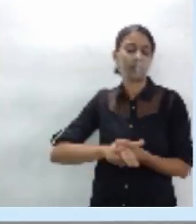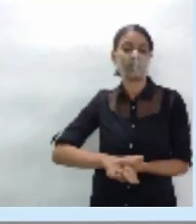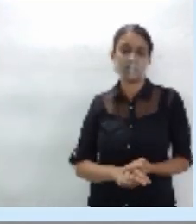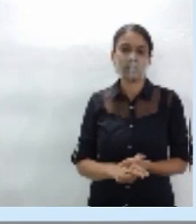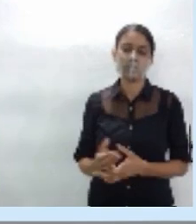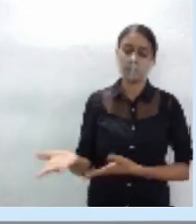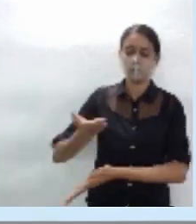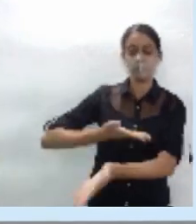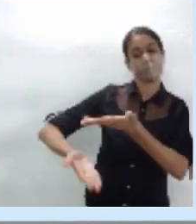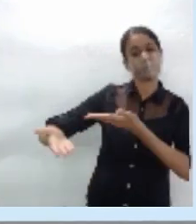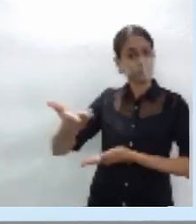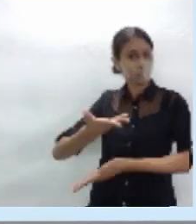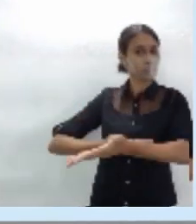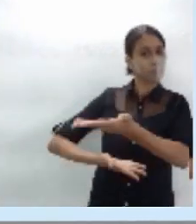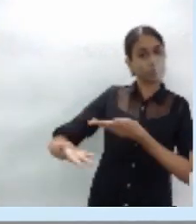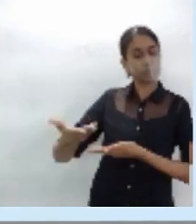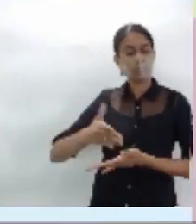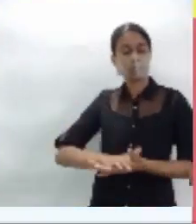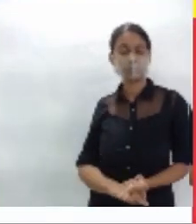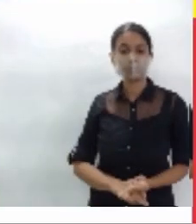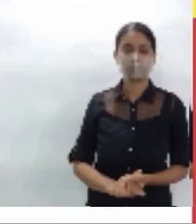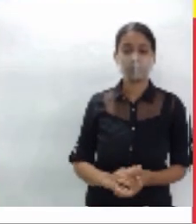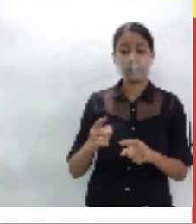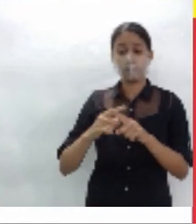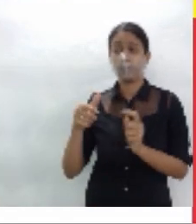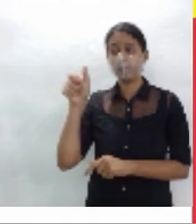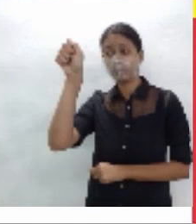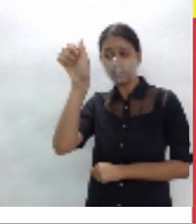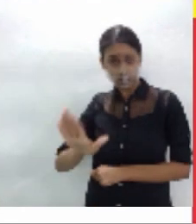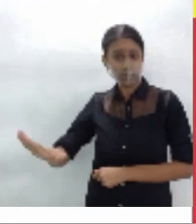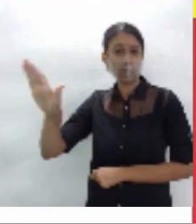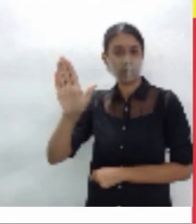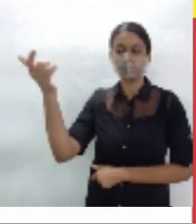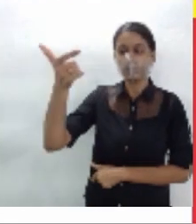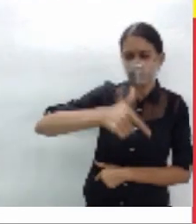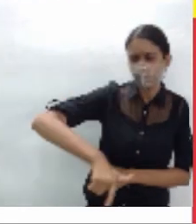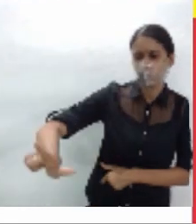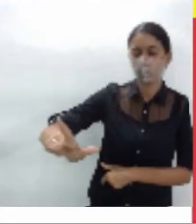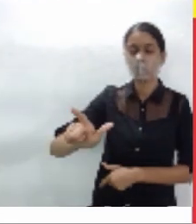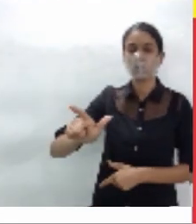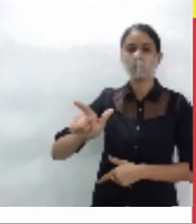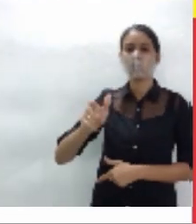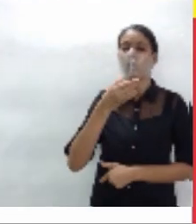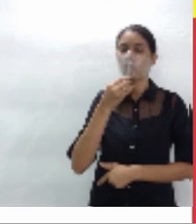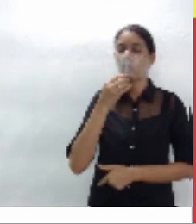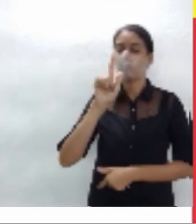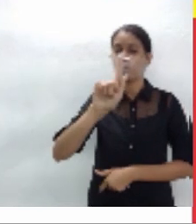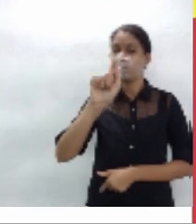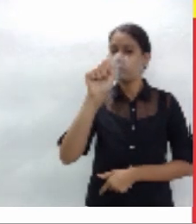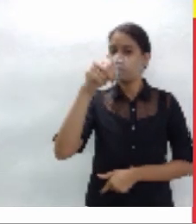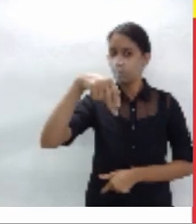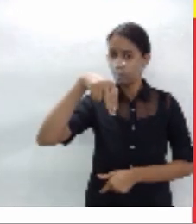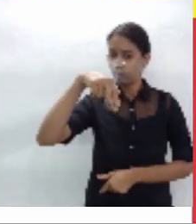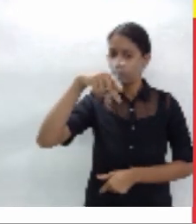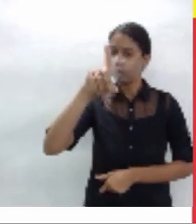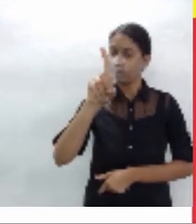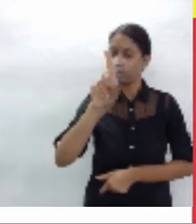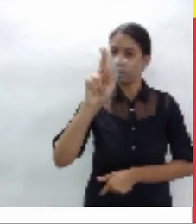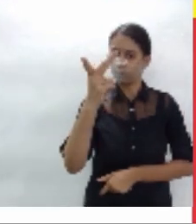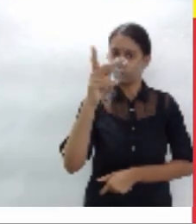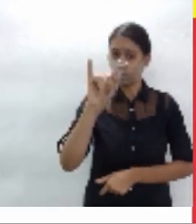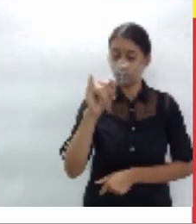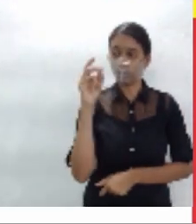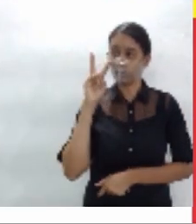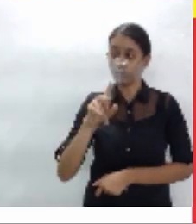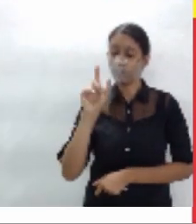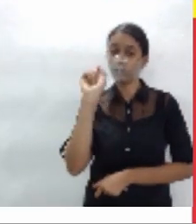é? Já na Ásia, acompanhe comigo na tela, novamente a figura de Gandhi, grande líder. E a gente vai ver aqui, ó,